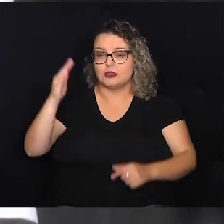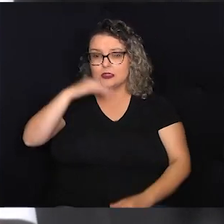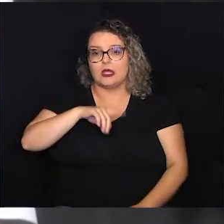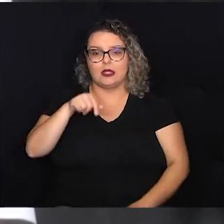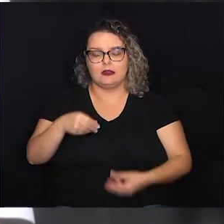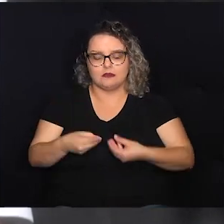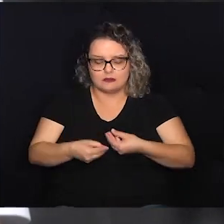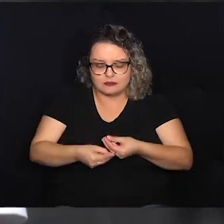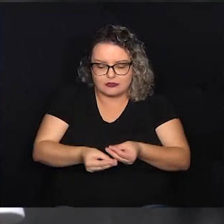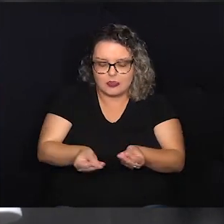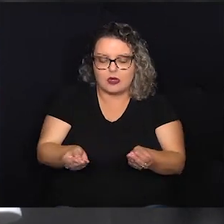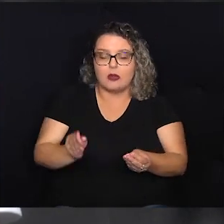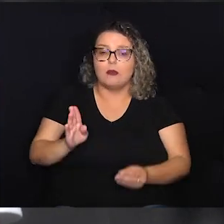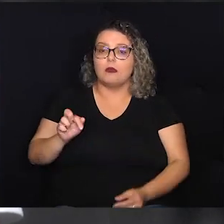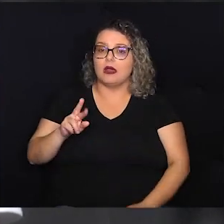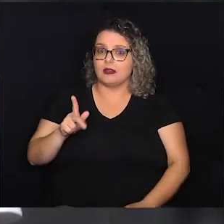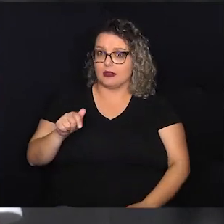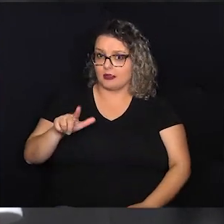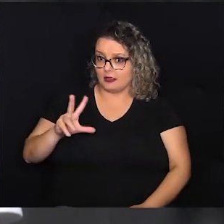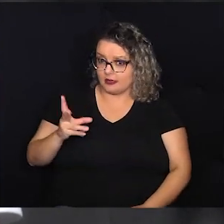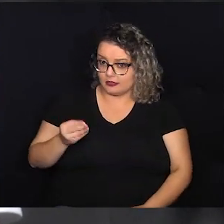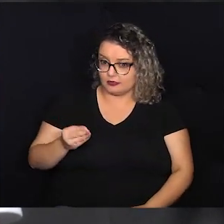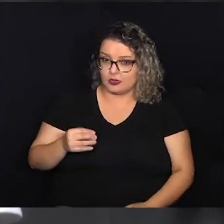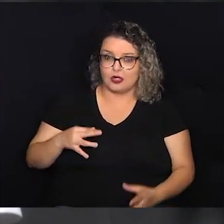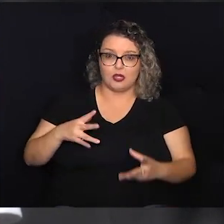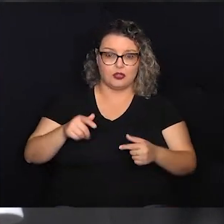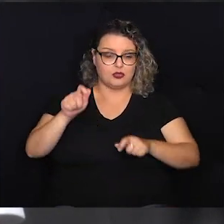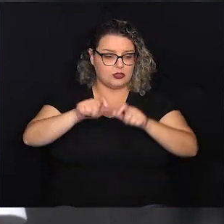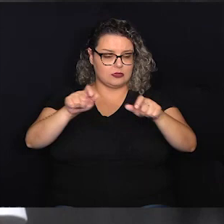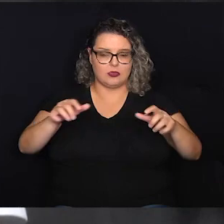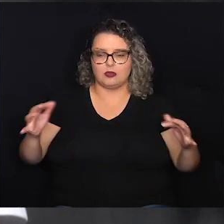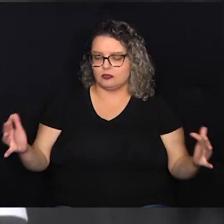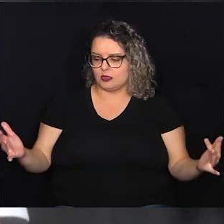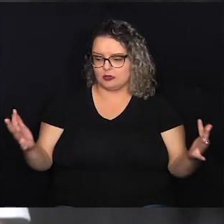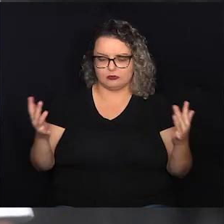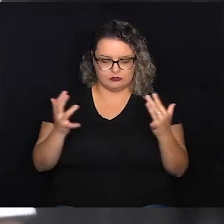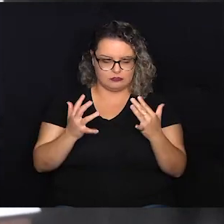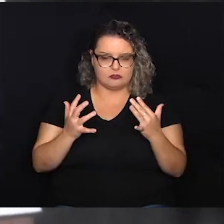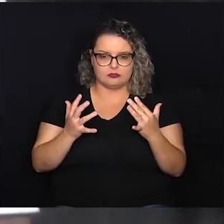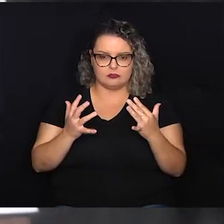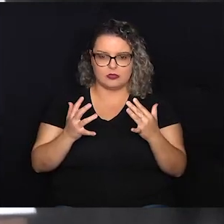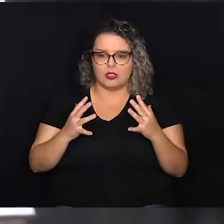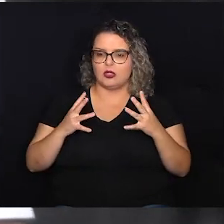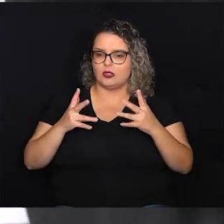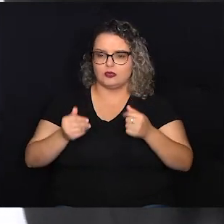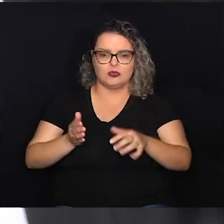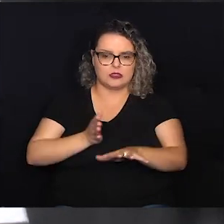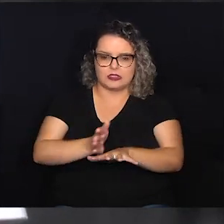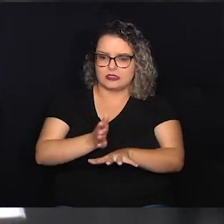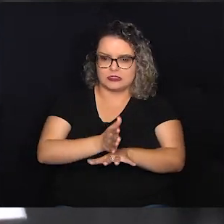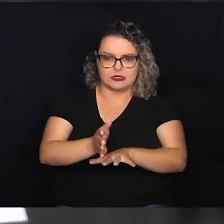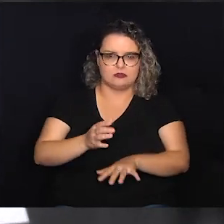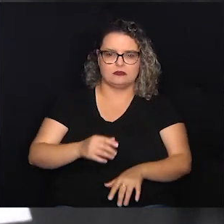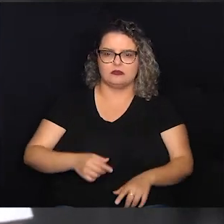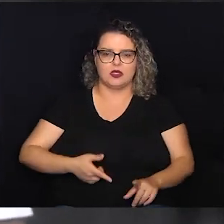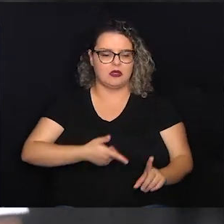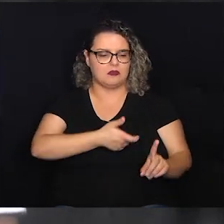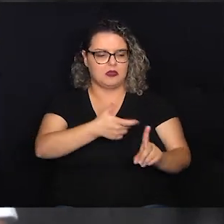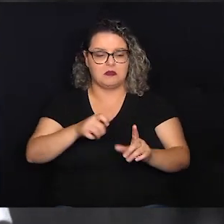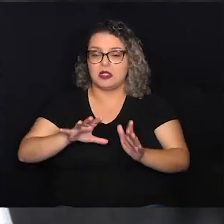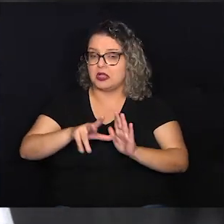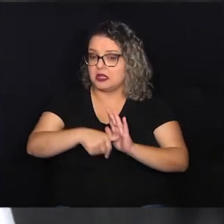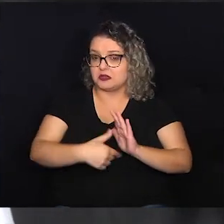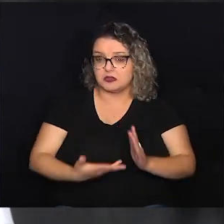a matriz de todos os males está no baralho. Porque ali se junta todas as pessoas,